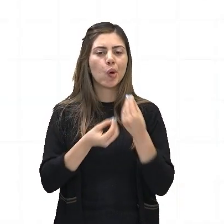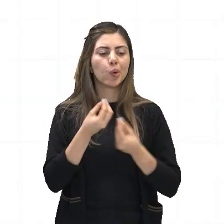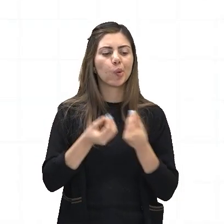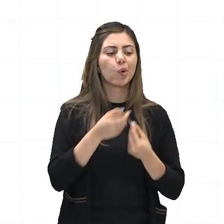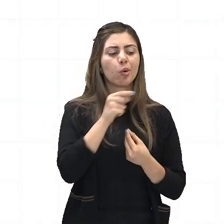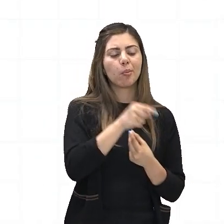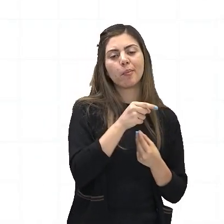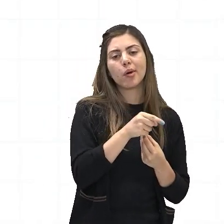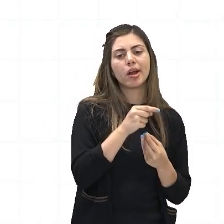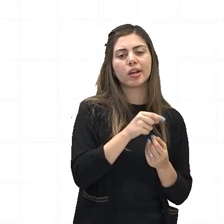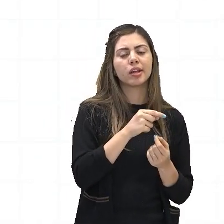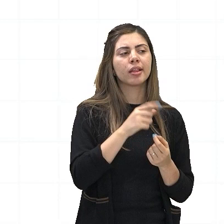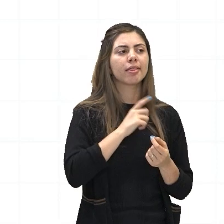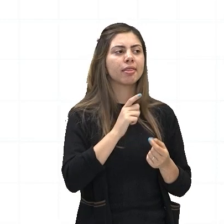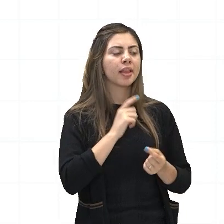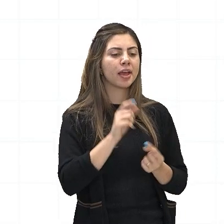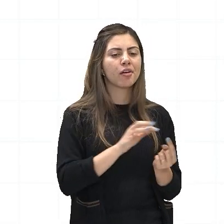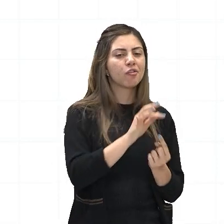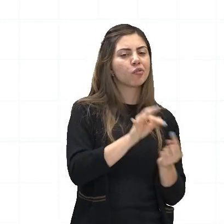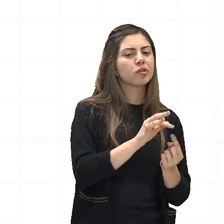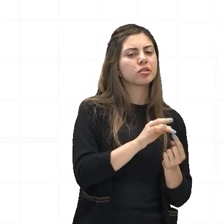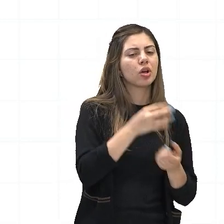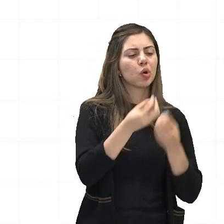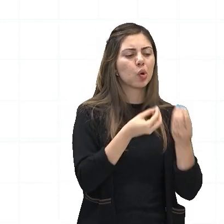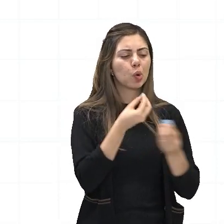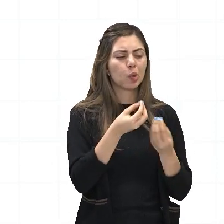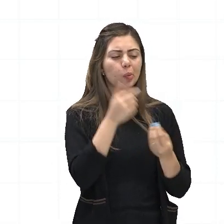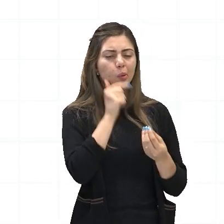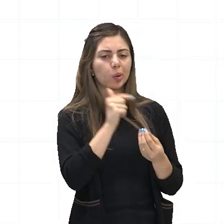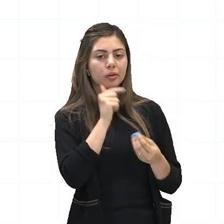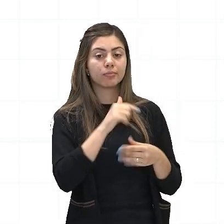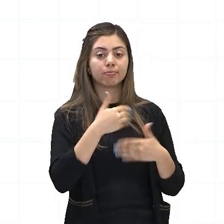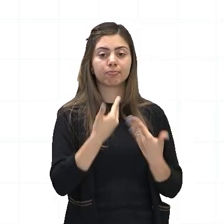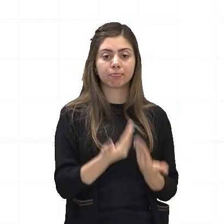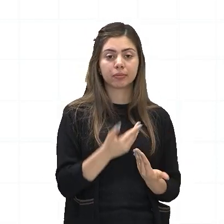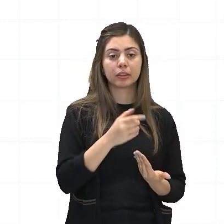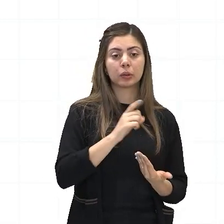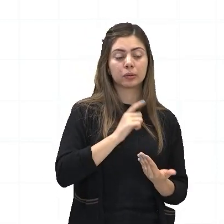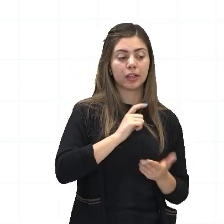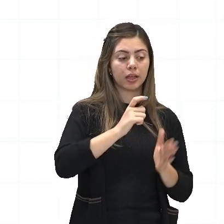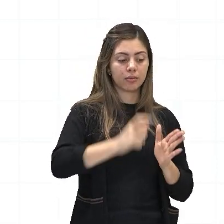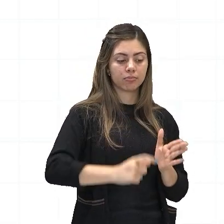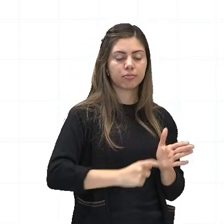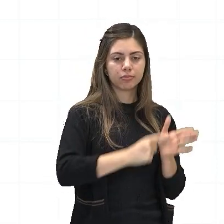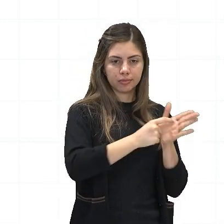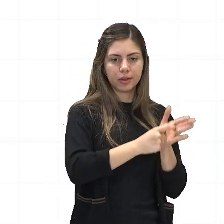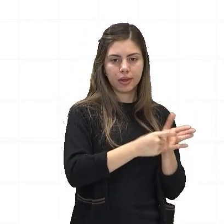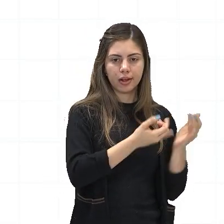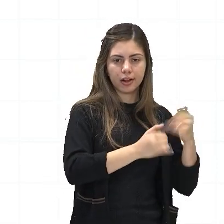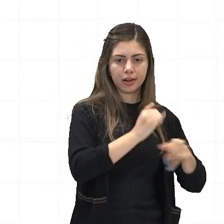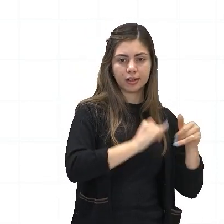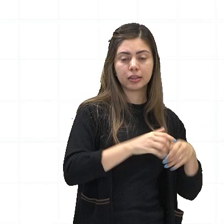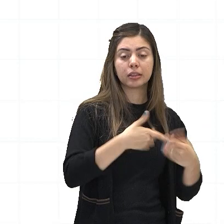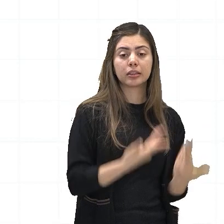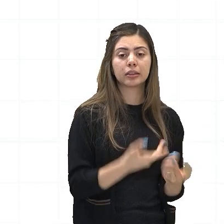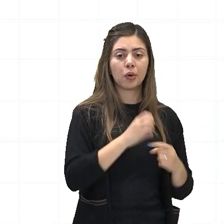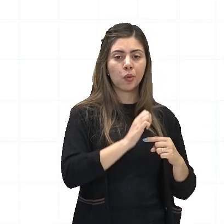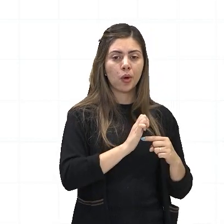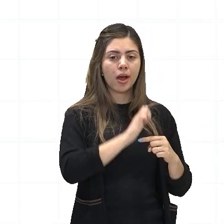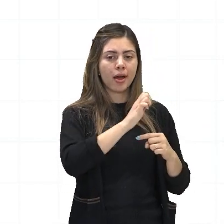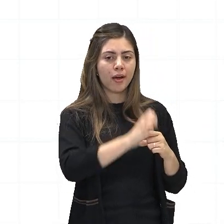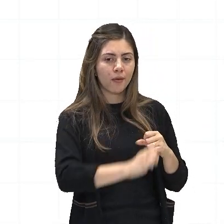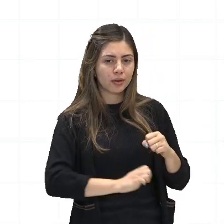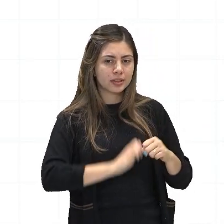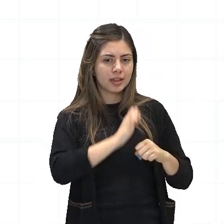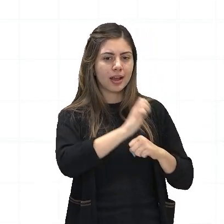funcionam os equipamentos elétricos? Ao ligar os aparelhos à tomada, elétrons percorrem o